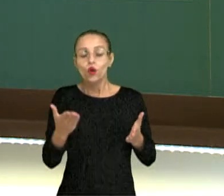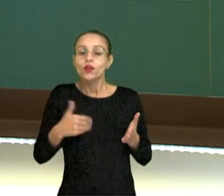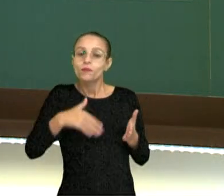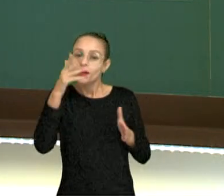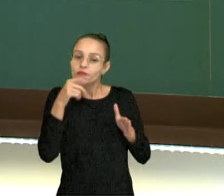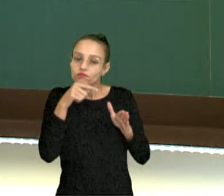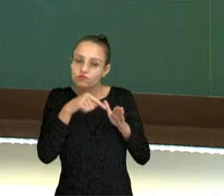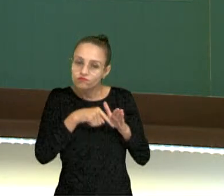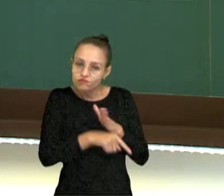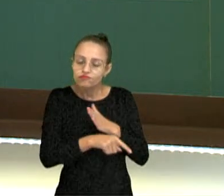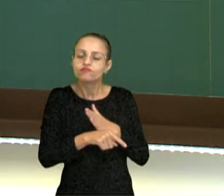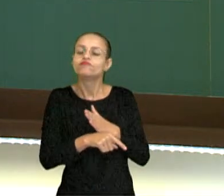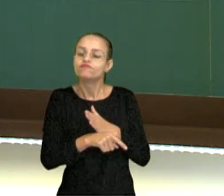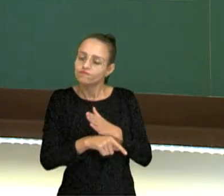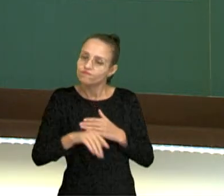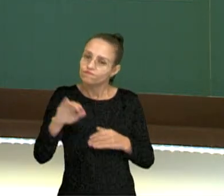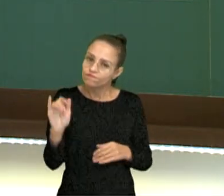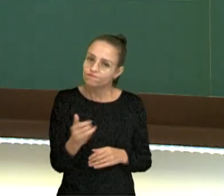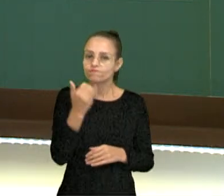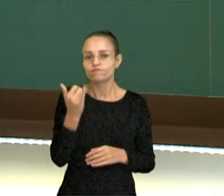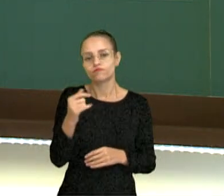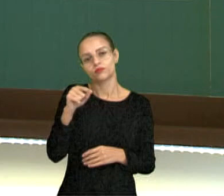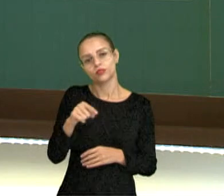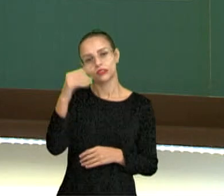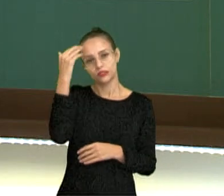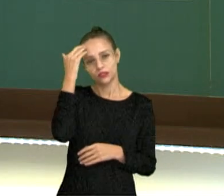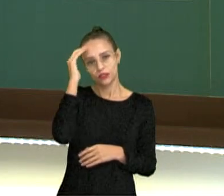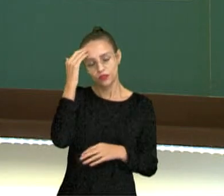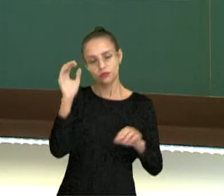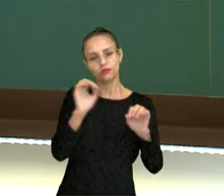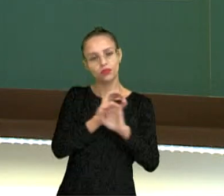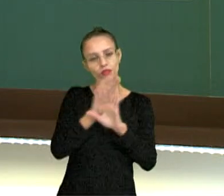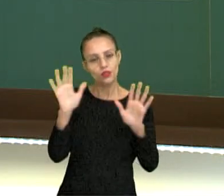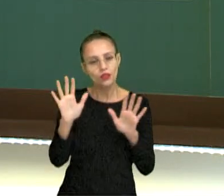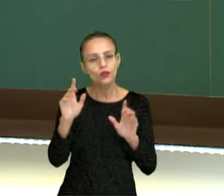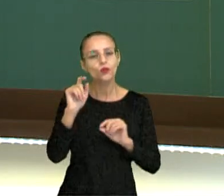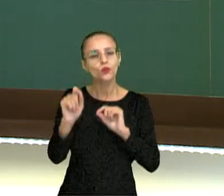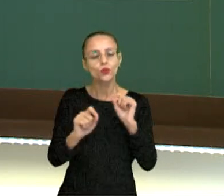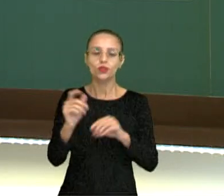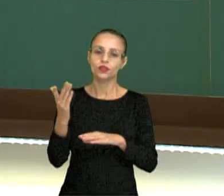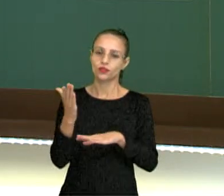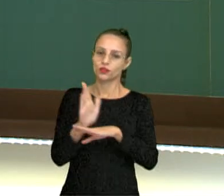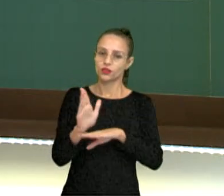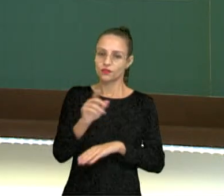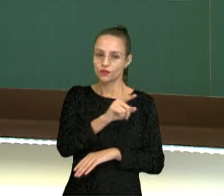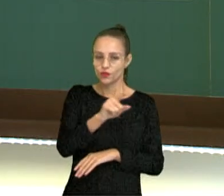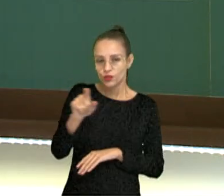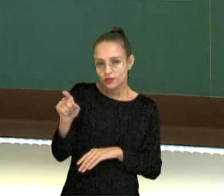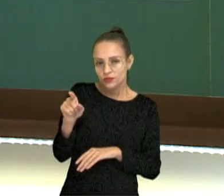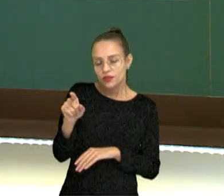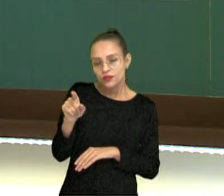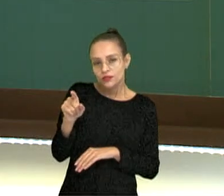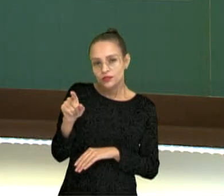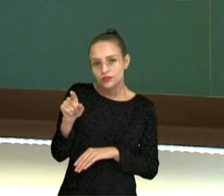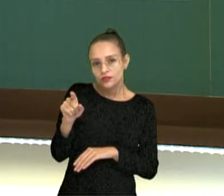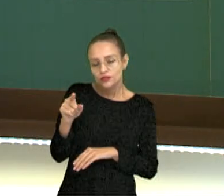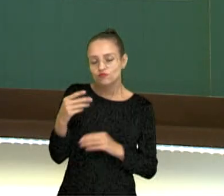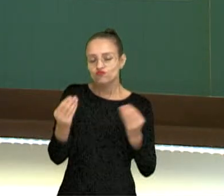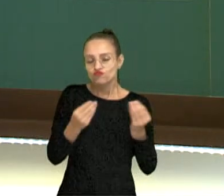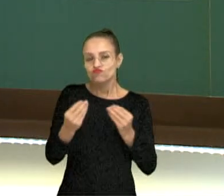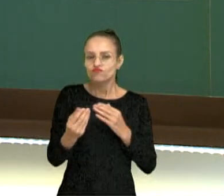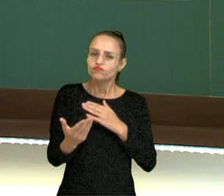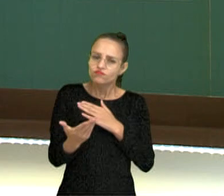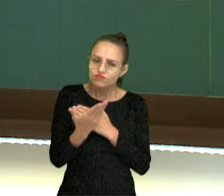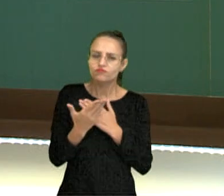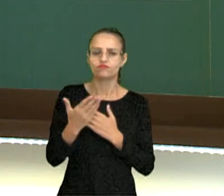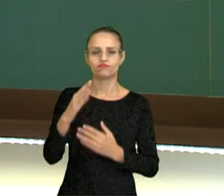aprofundar e esse aprofundamento, esse entendimento vai auxiliar, vai nos